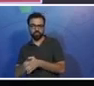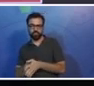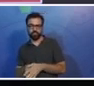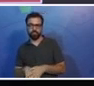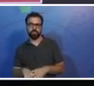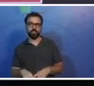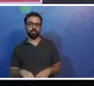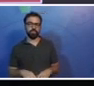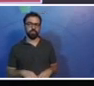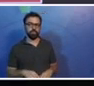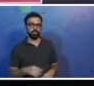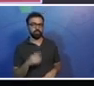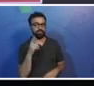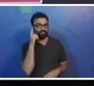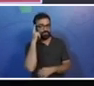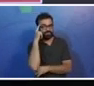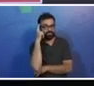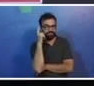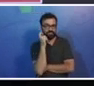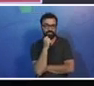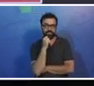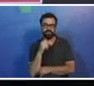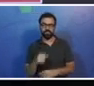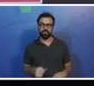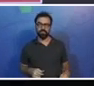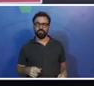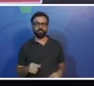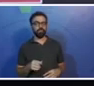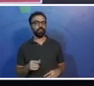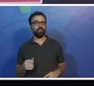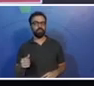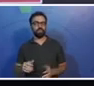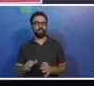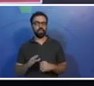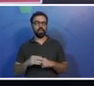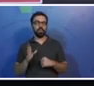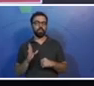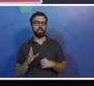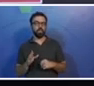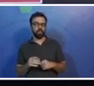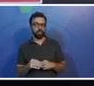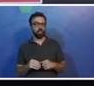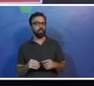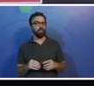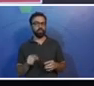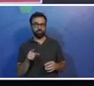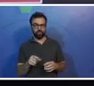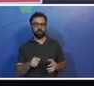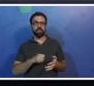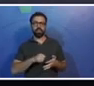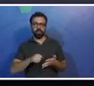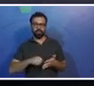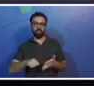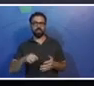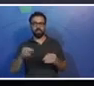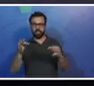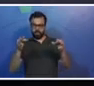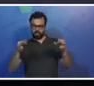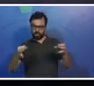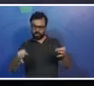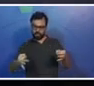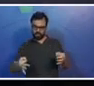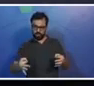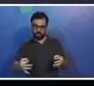E, pensando bem, é melhor estar afinado com a ortografia na chegada ao ensino médio, não é?